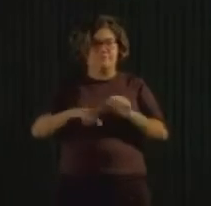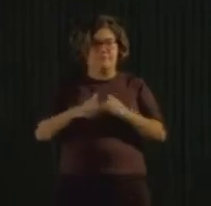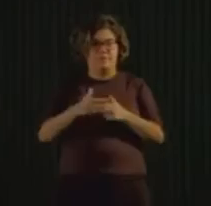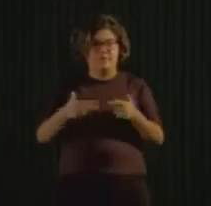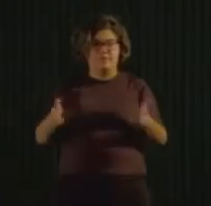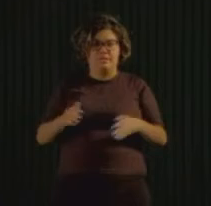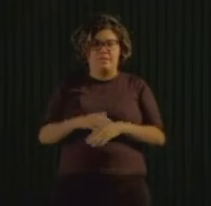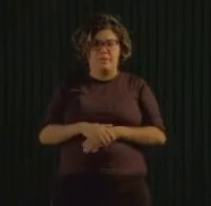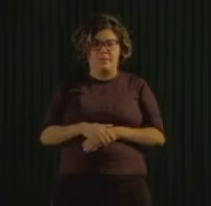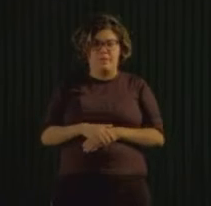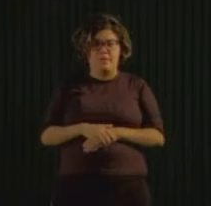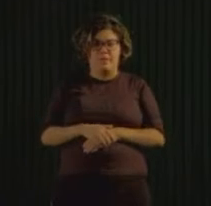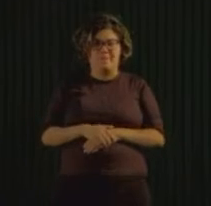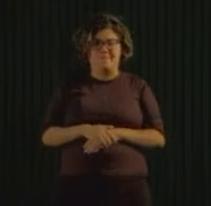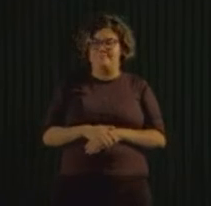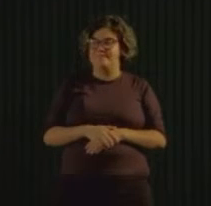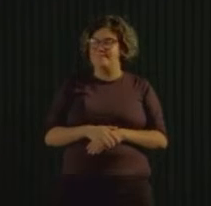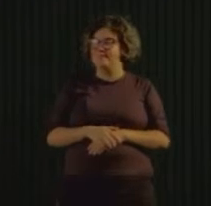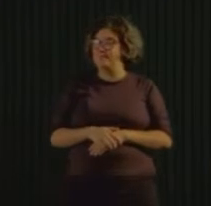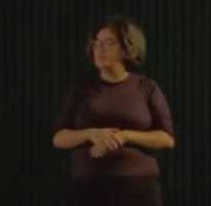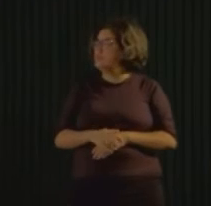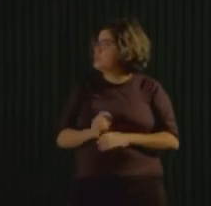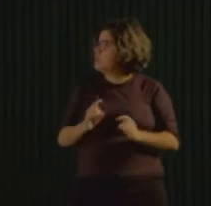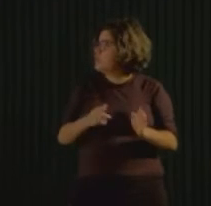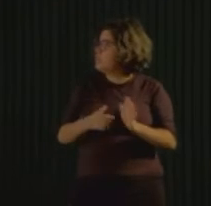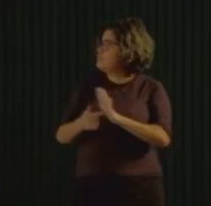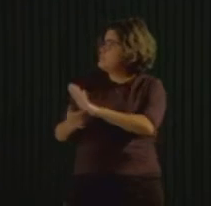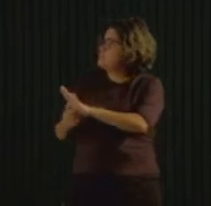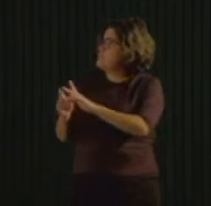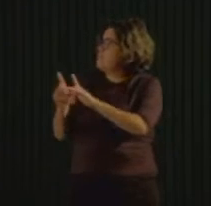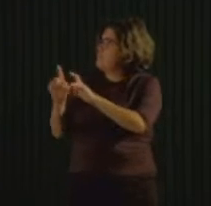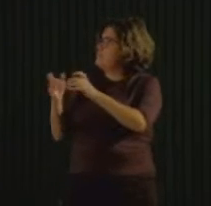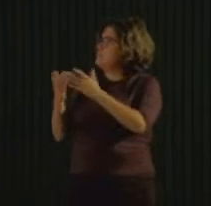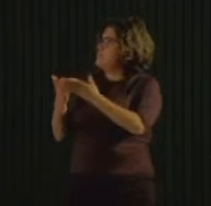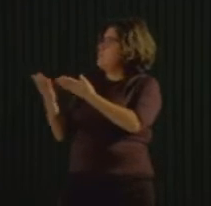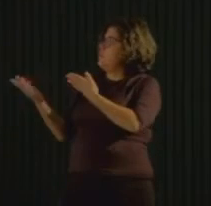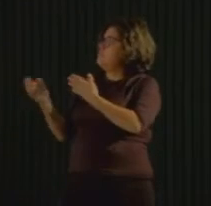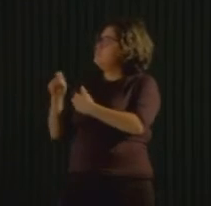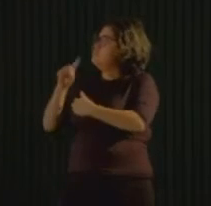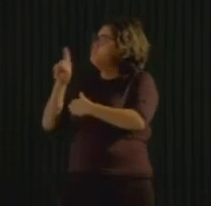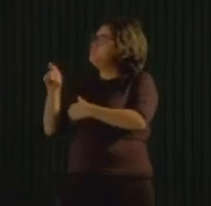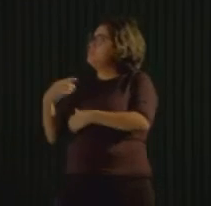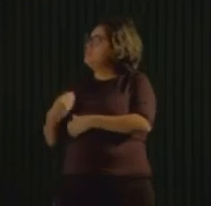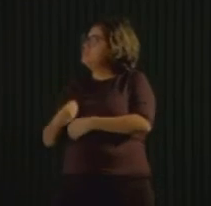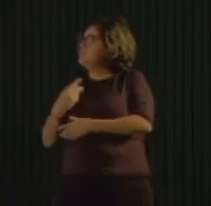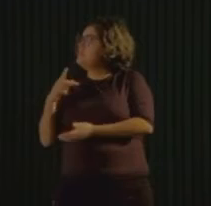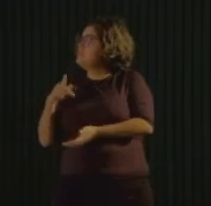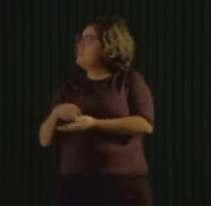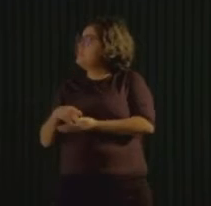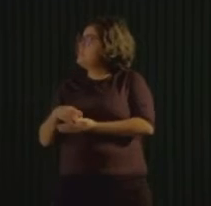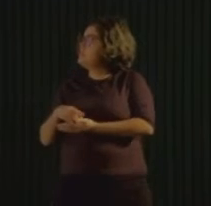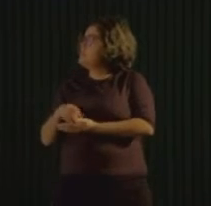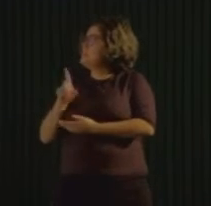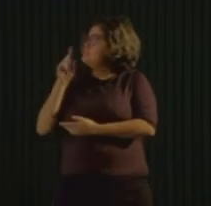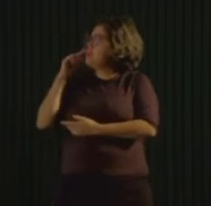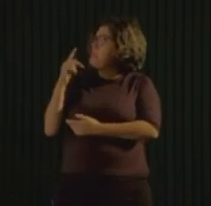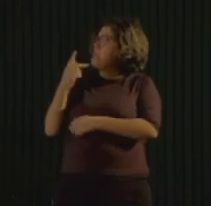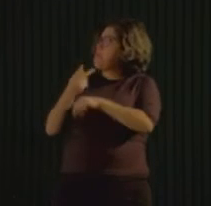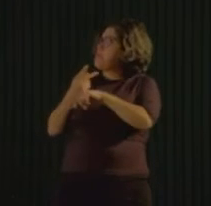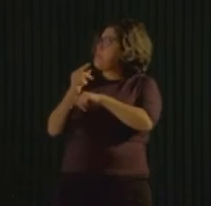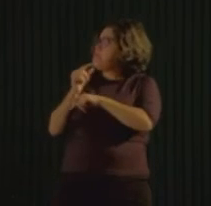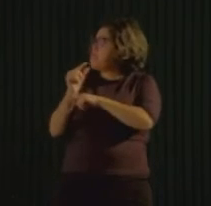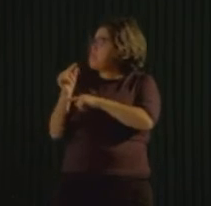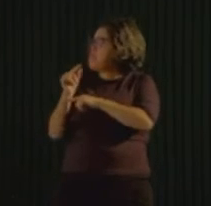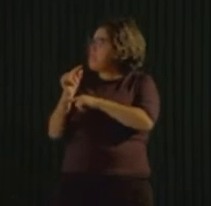desses materiais. Então, essa é uma foto para ilustrar, a gente está falando de número, mas será que tudo isso é verdade? Era só um